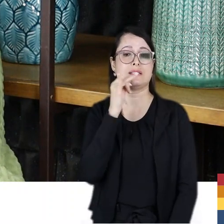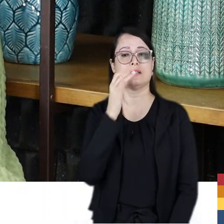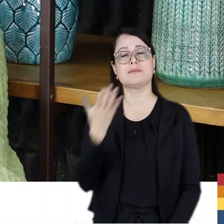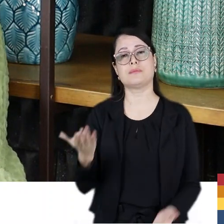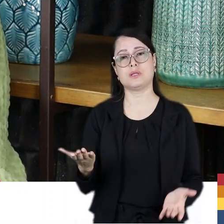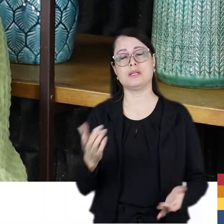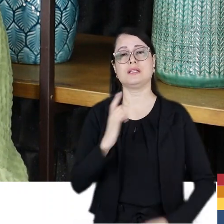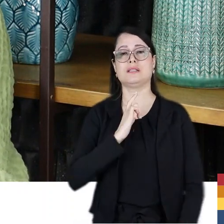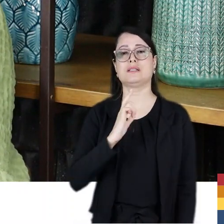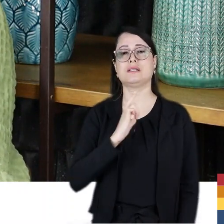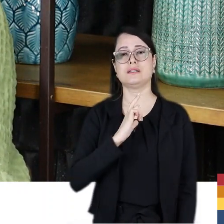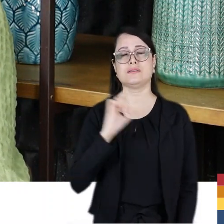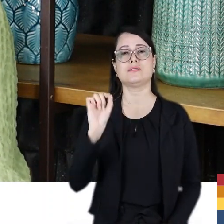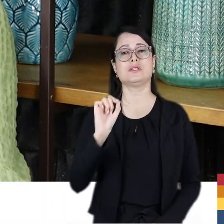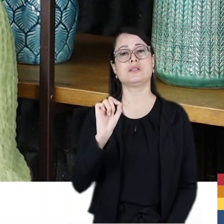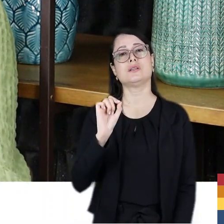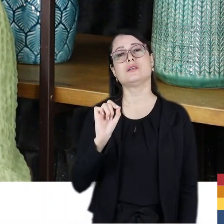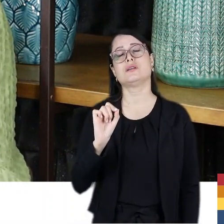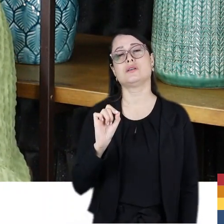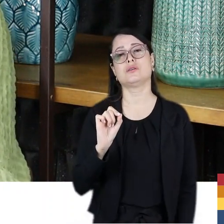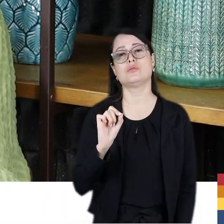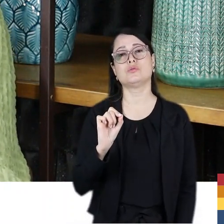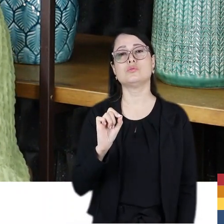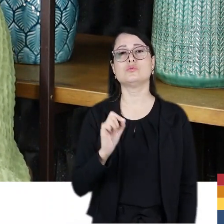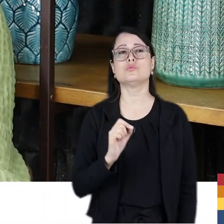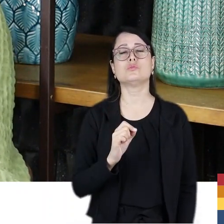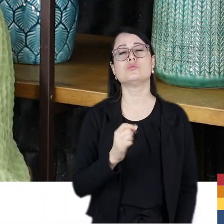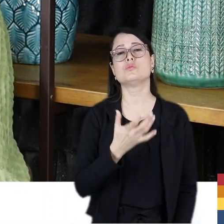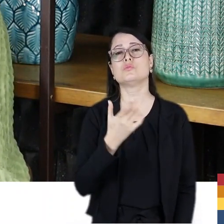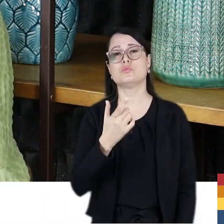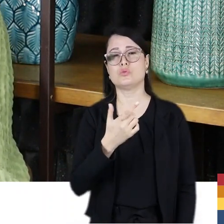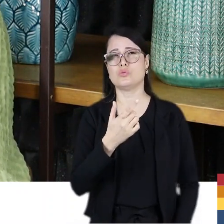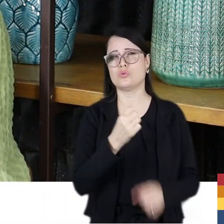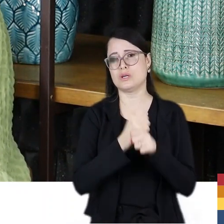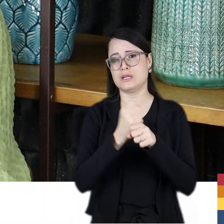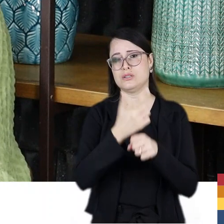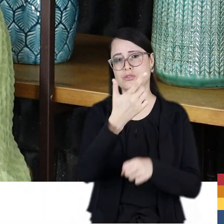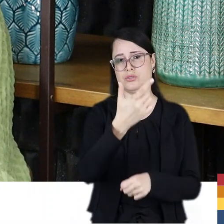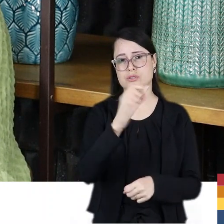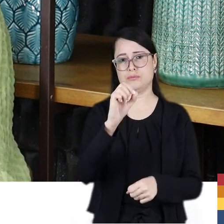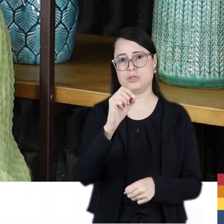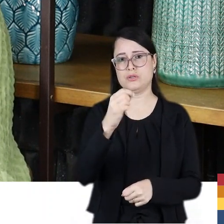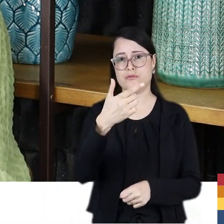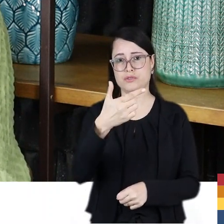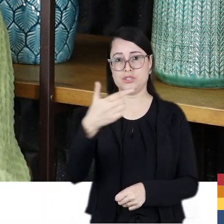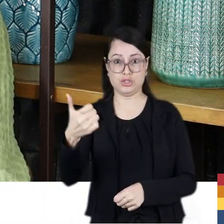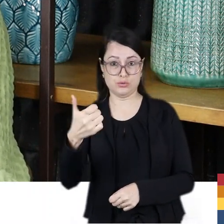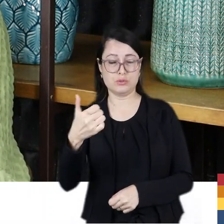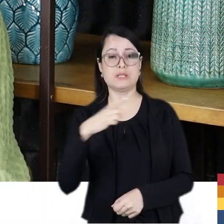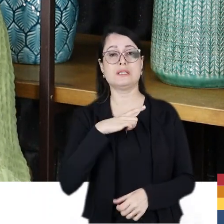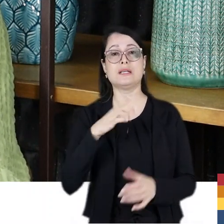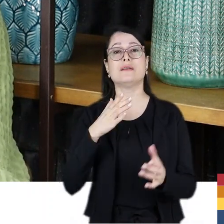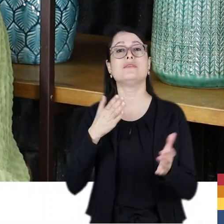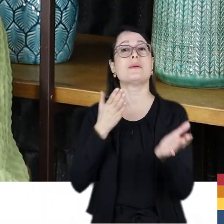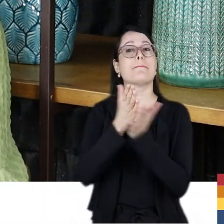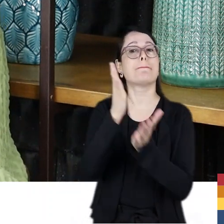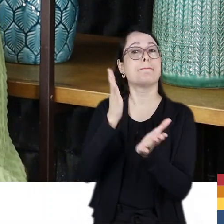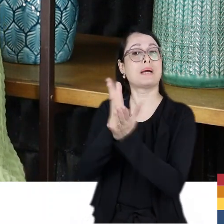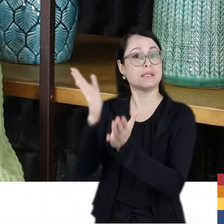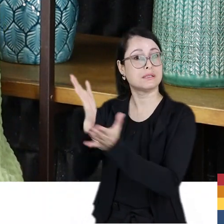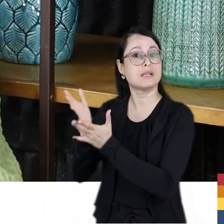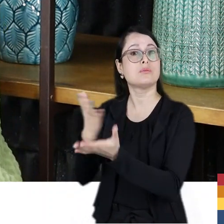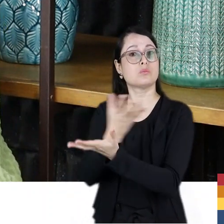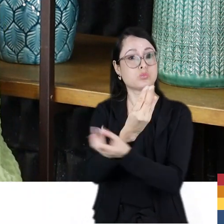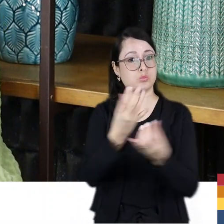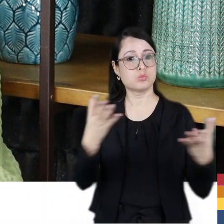2021 de estudantes da rede pública, né? Que foram aprovados no programa de seleção gradual, né? O PAES, né?